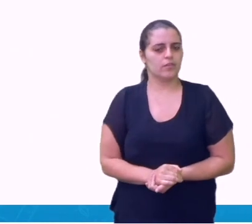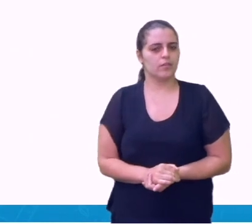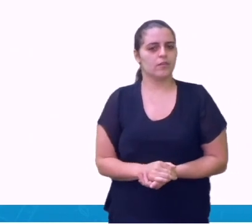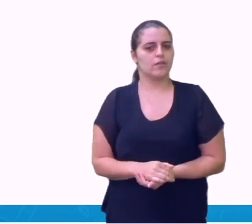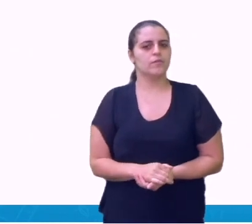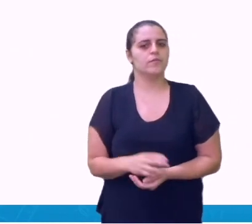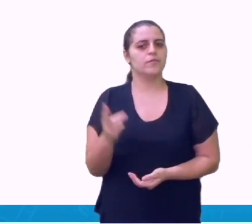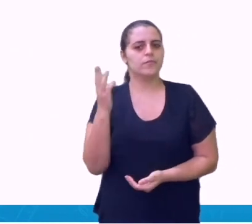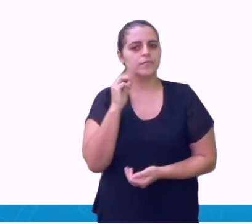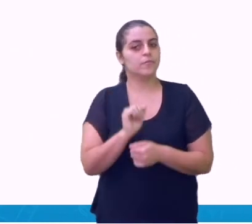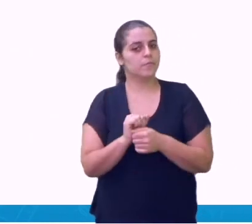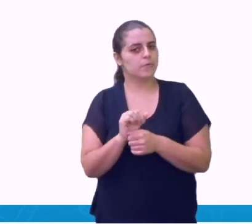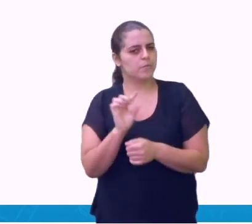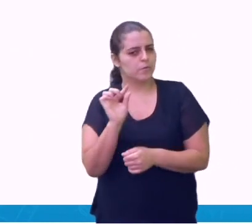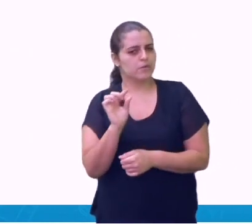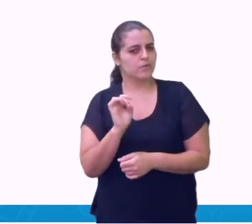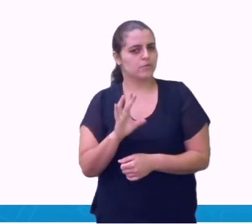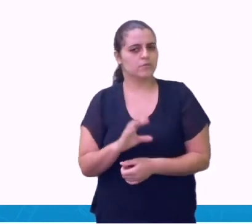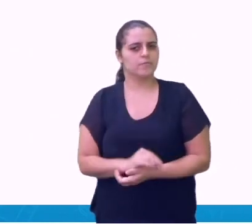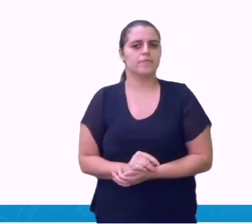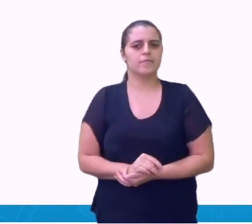aqui.